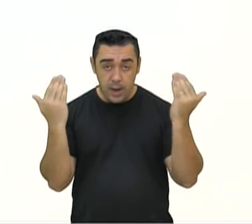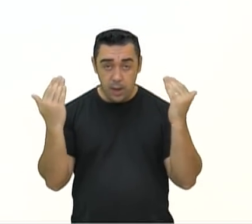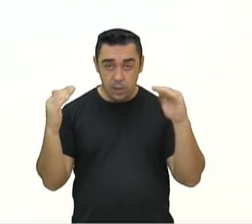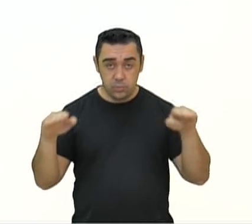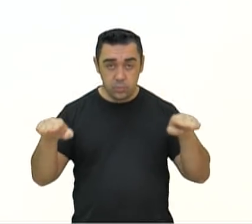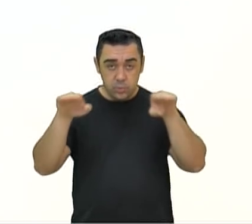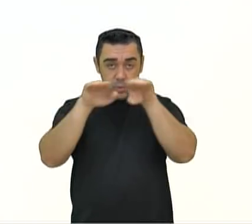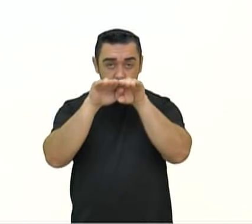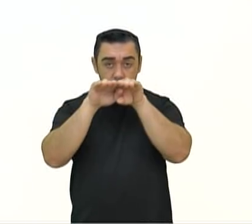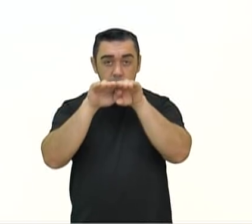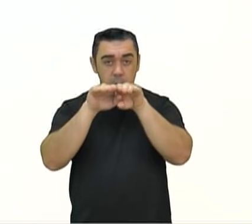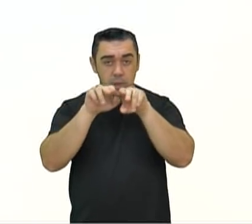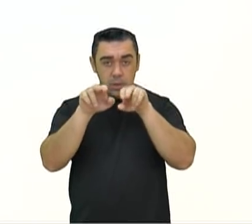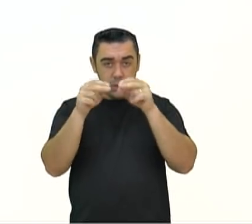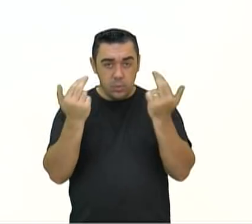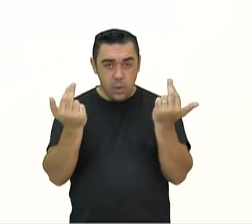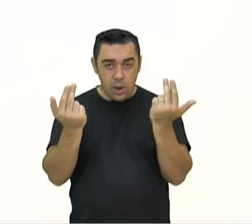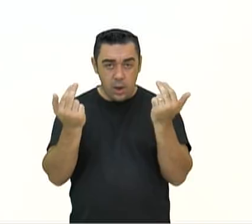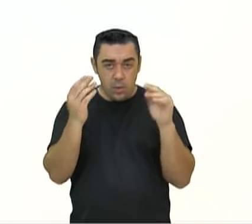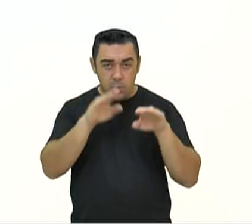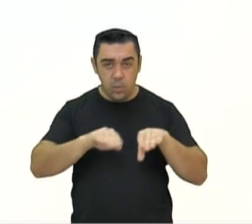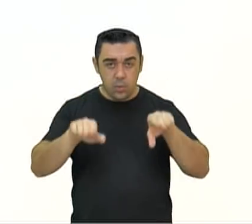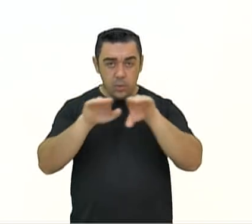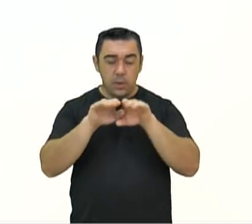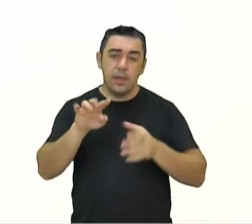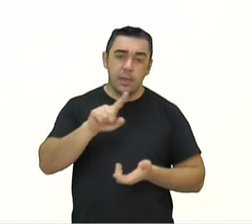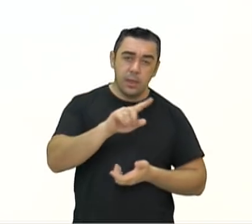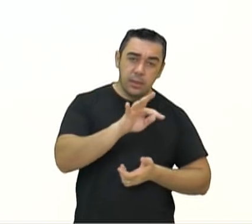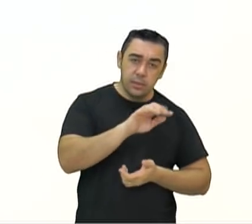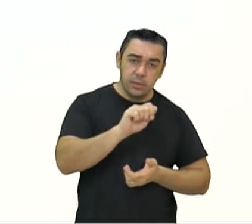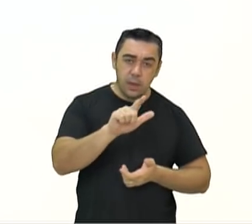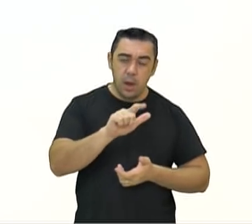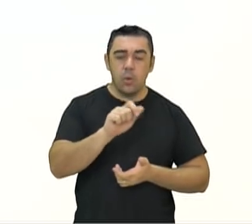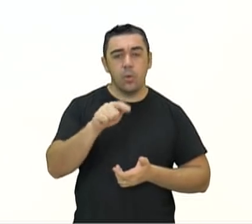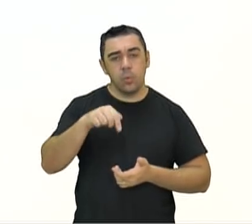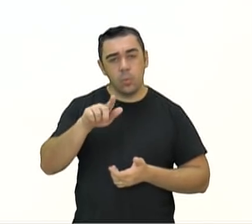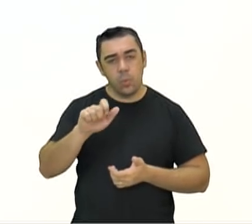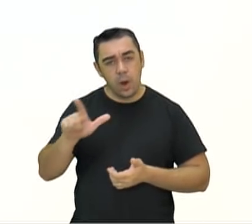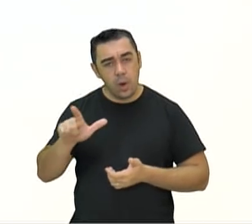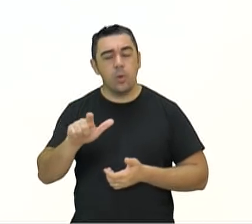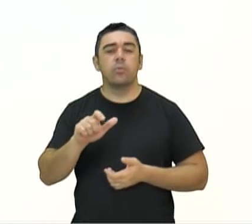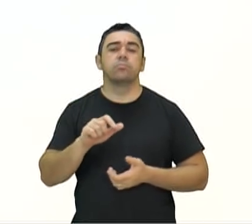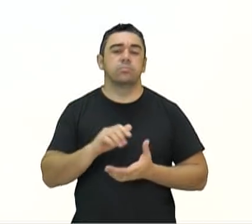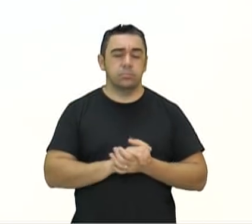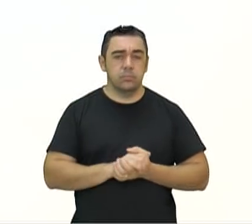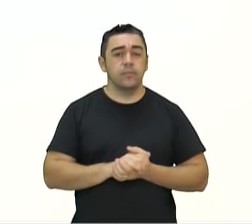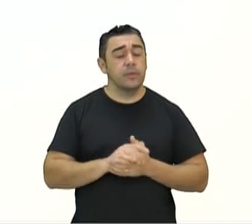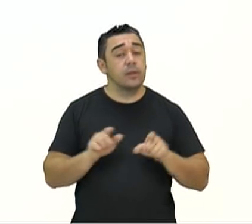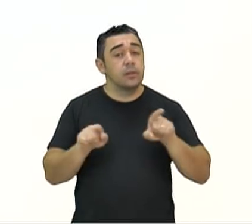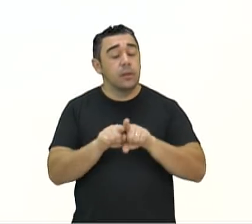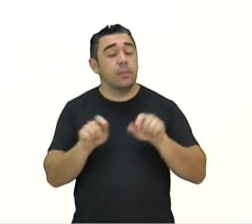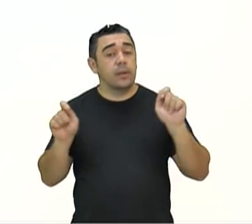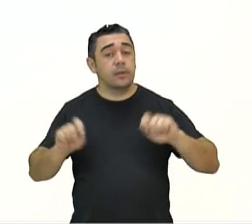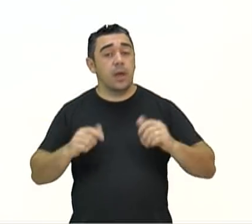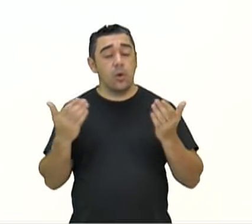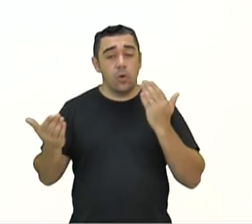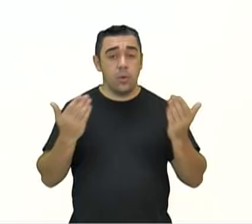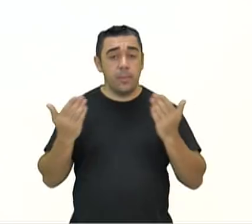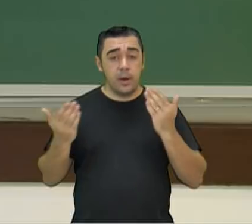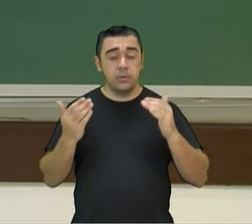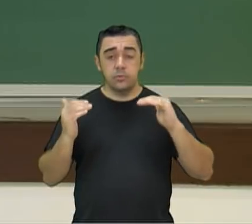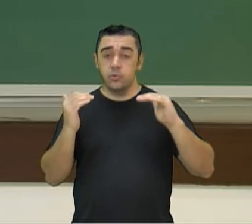de igualdade, utilizando tal qual, tanto quanto, certo? Também eu posso estabelecer comparativos